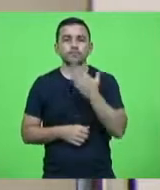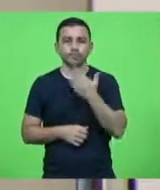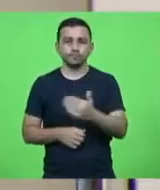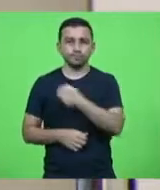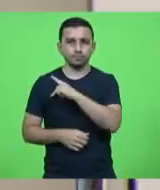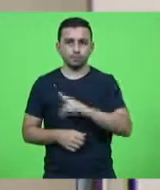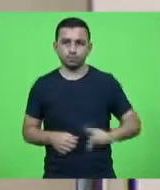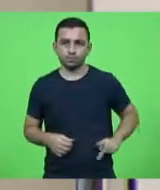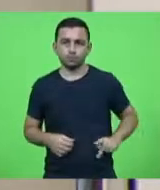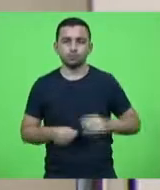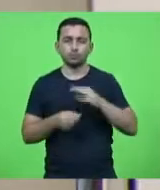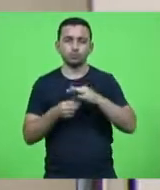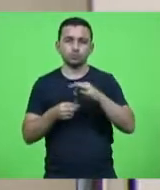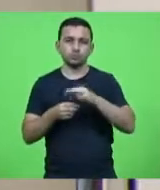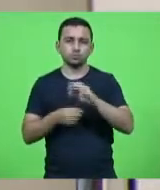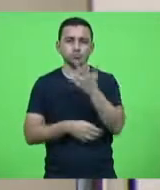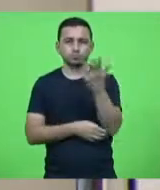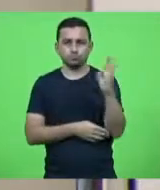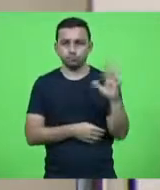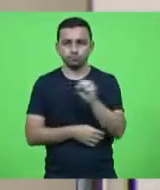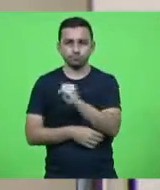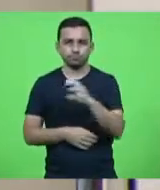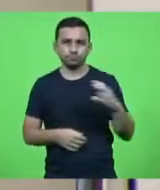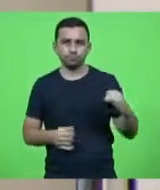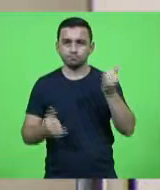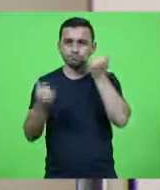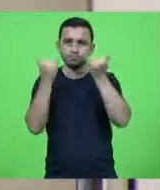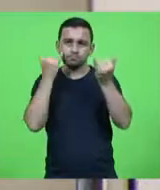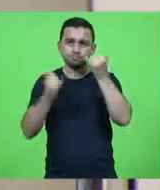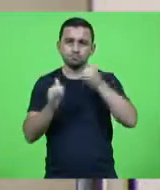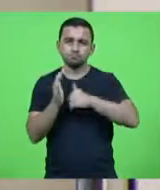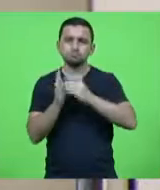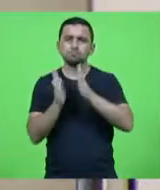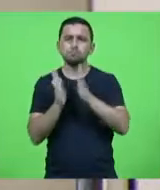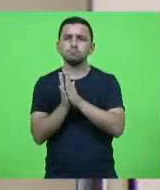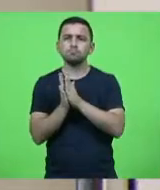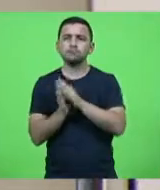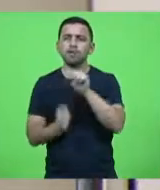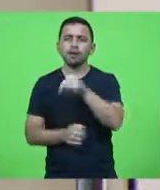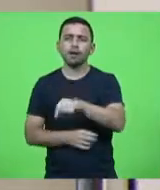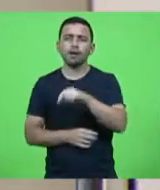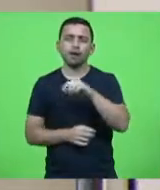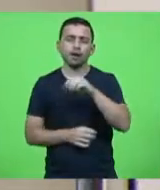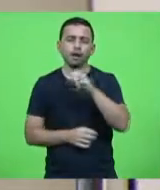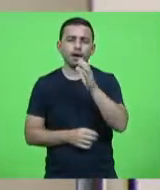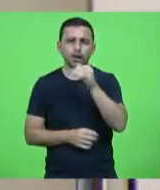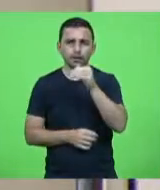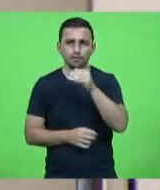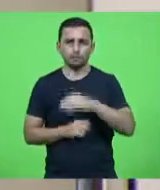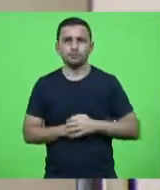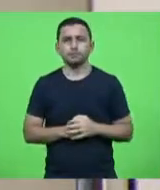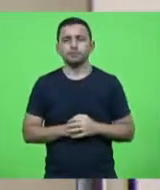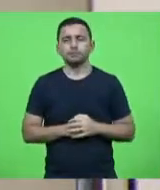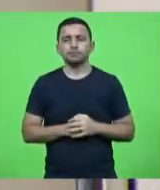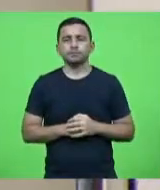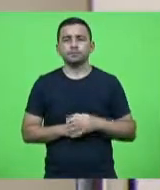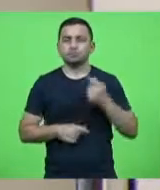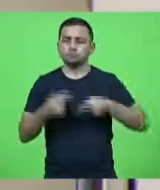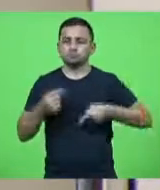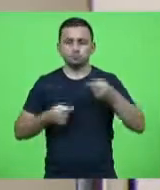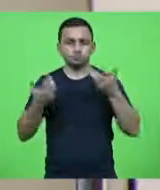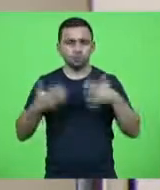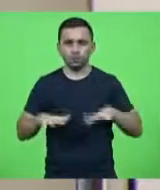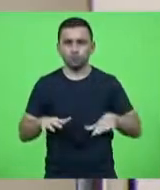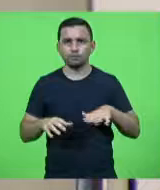presidente do Instituto do Meio Ambiente Santa Catarina informações acerca de multas aplicadas à CASAM. Em discussão. Não havendo quem queira discutir. Em